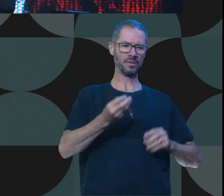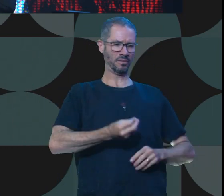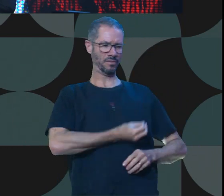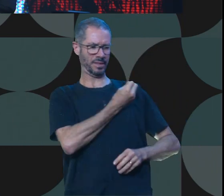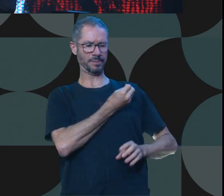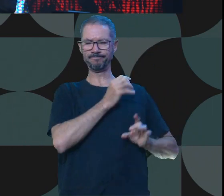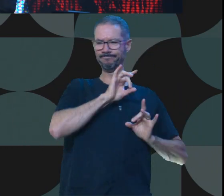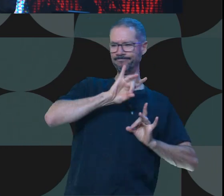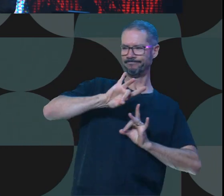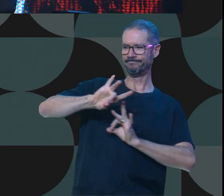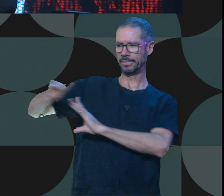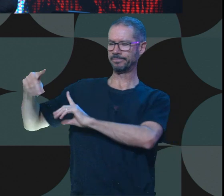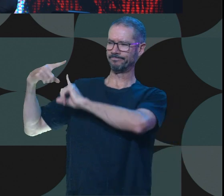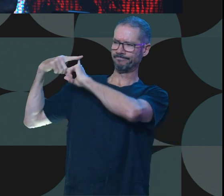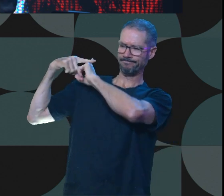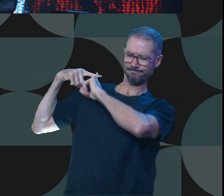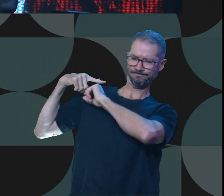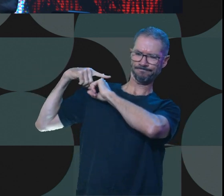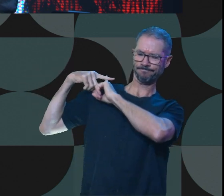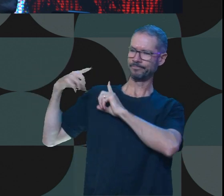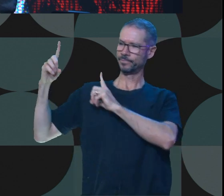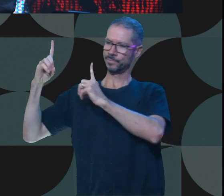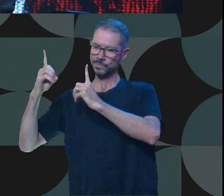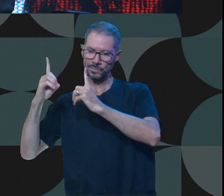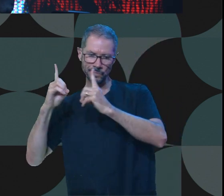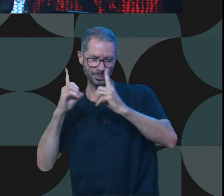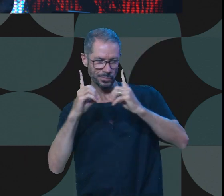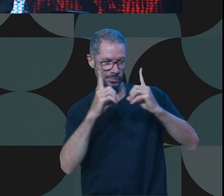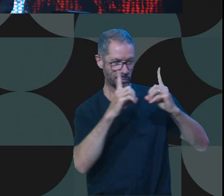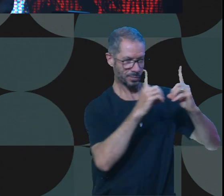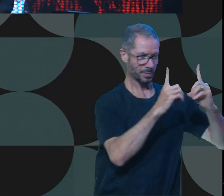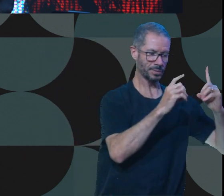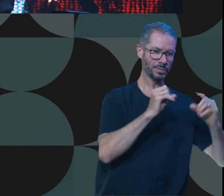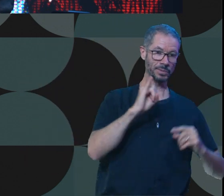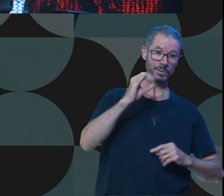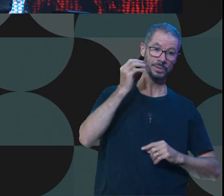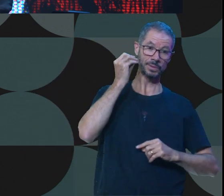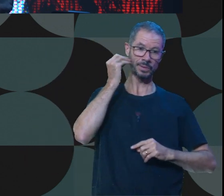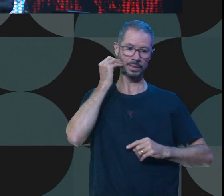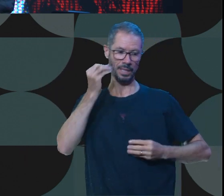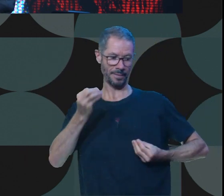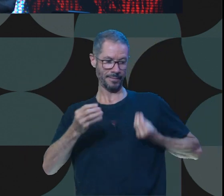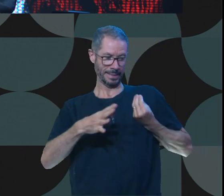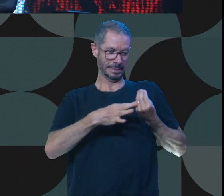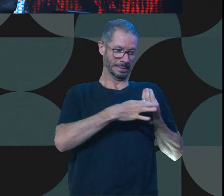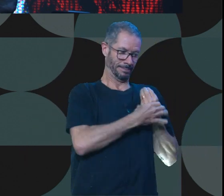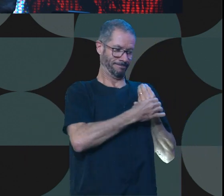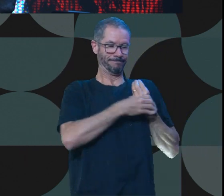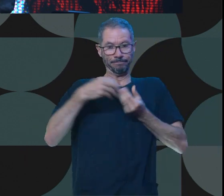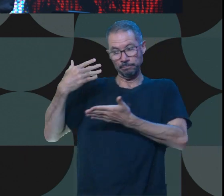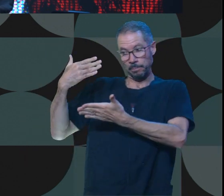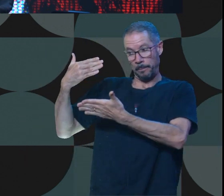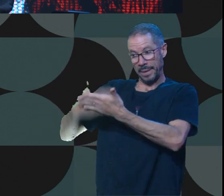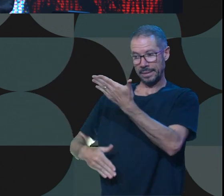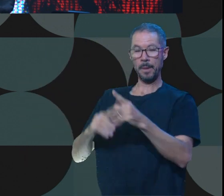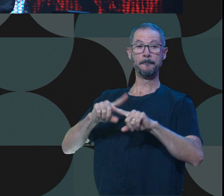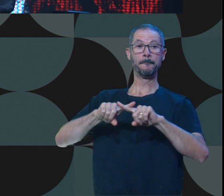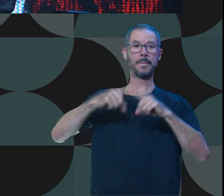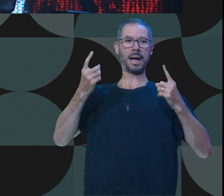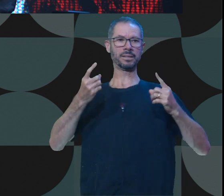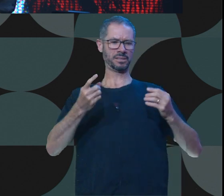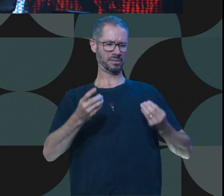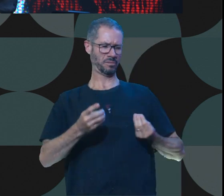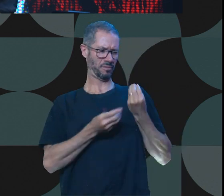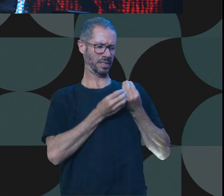tome diariamente a sua cruz e siga-me. Se tentar se apegar à sua vida, a perderá. Mas se abrir mão